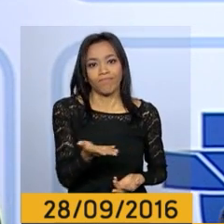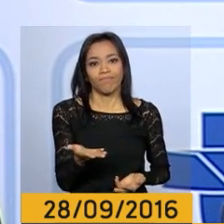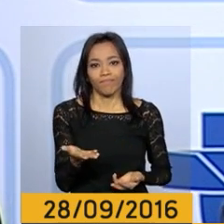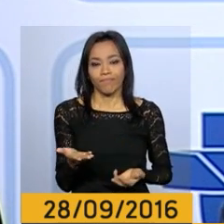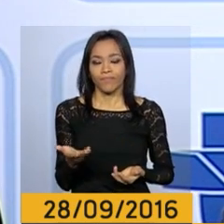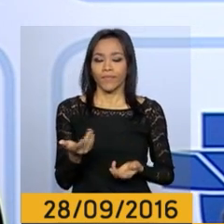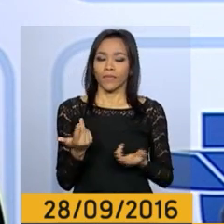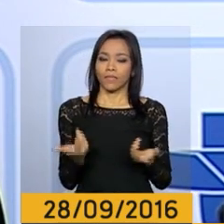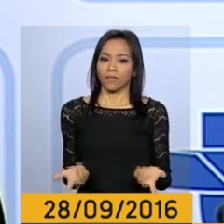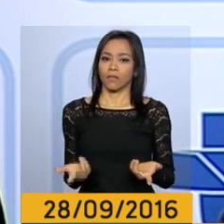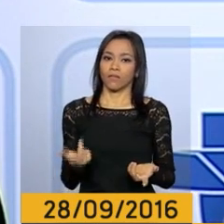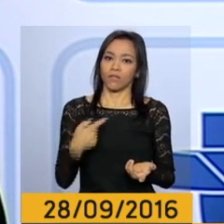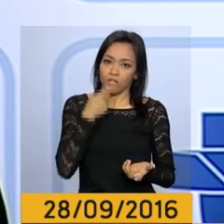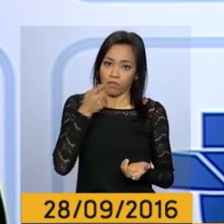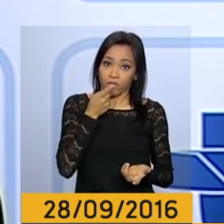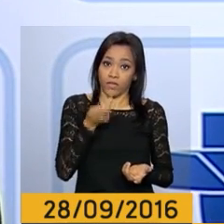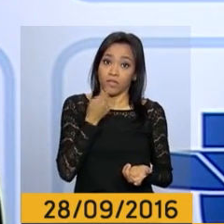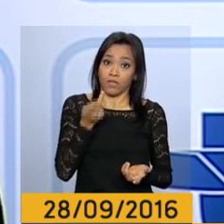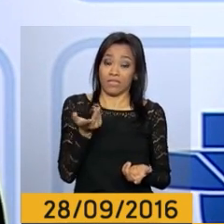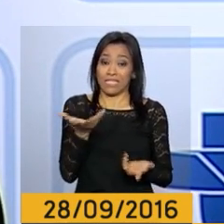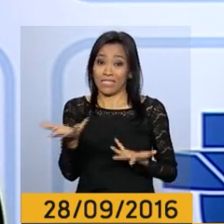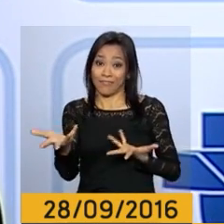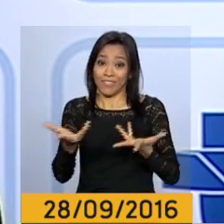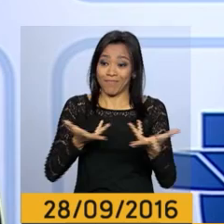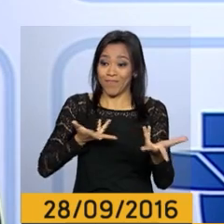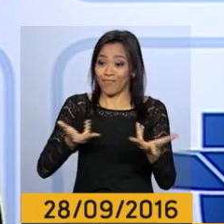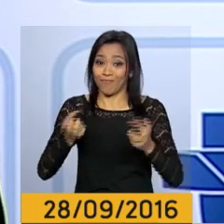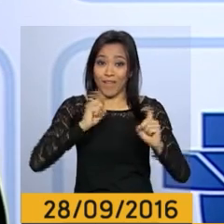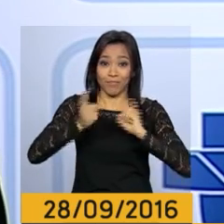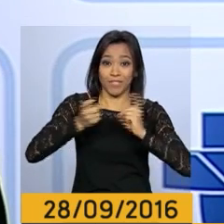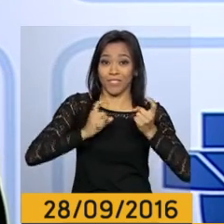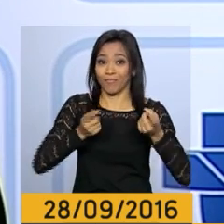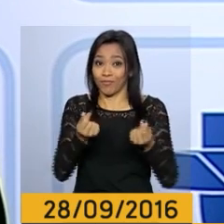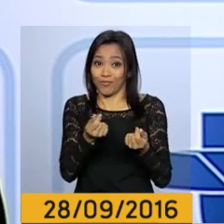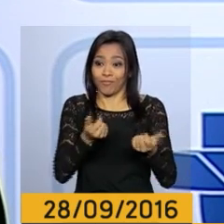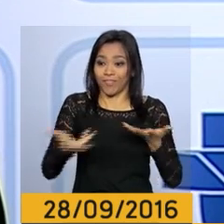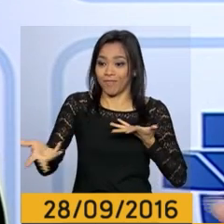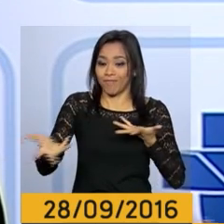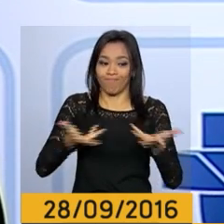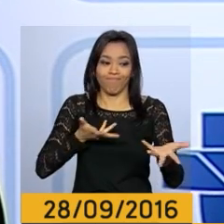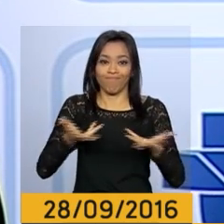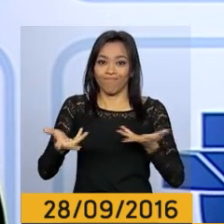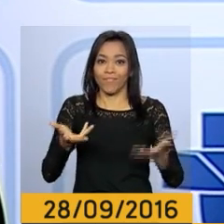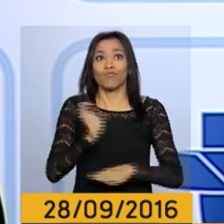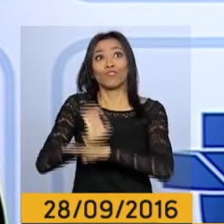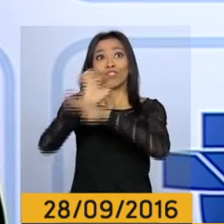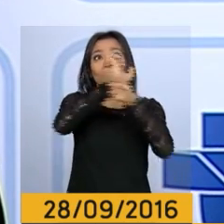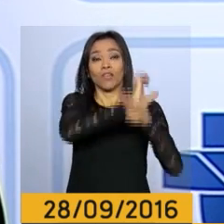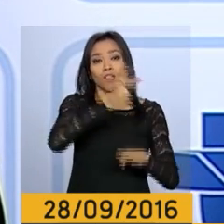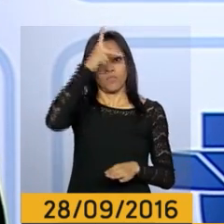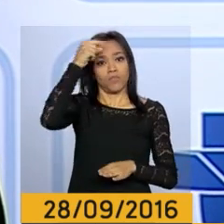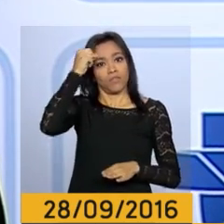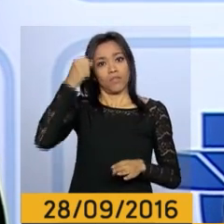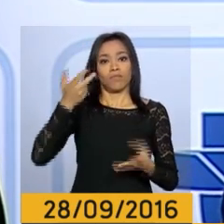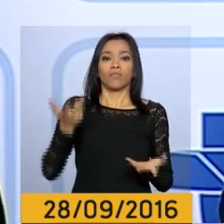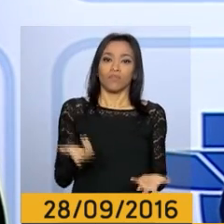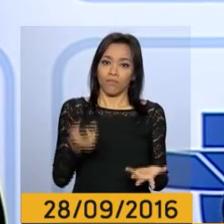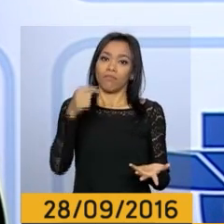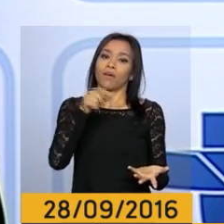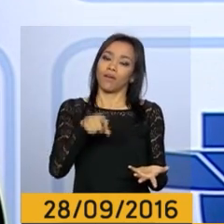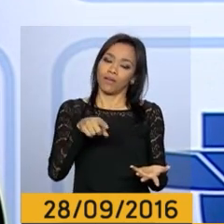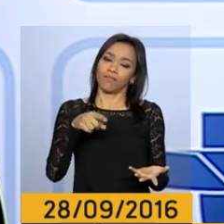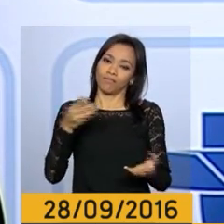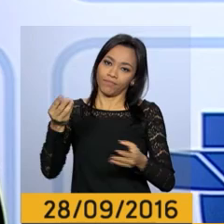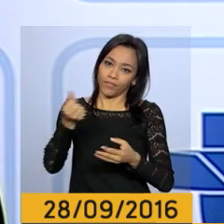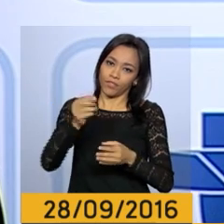de uma maneira prática e desestrutura o planejamento que foi feito em estados municípios e união para aplicação de recursos em